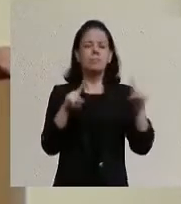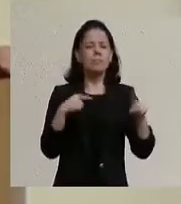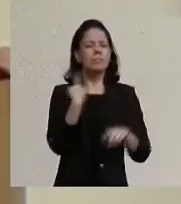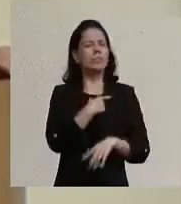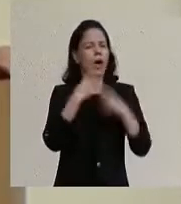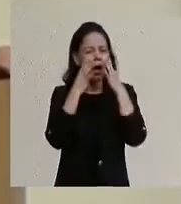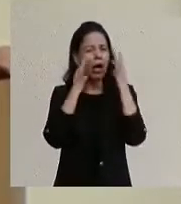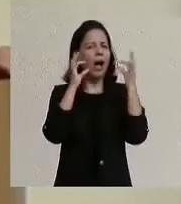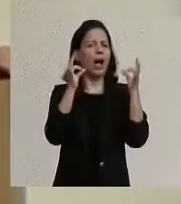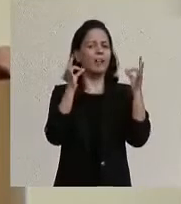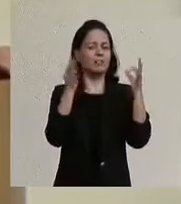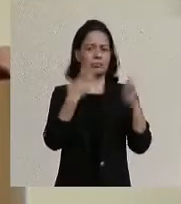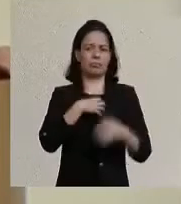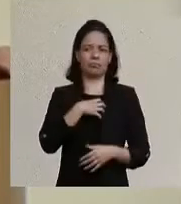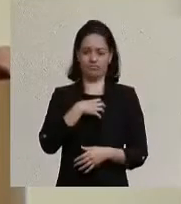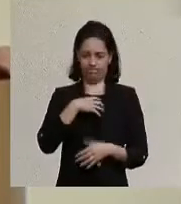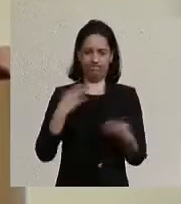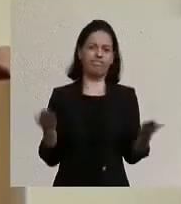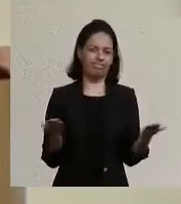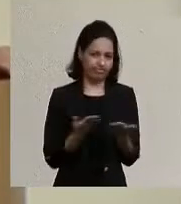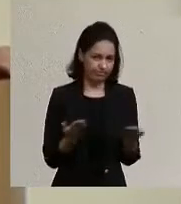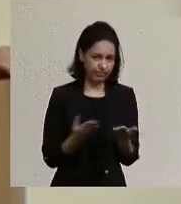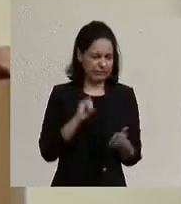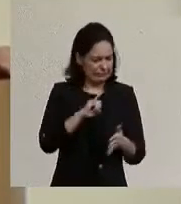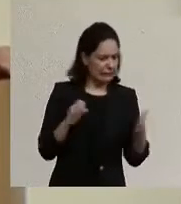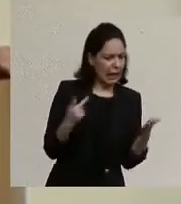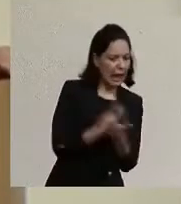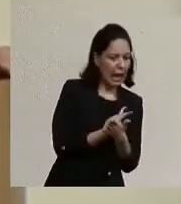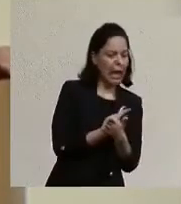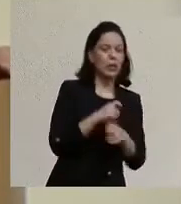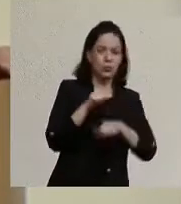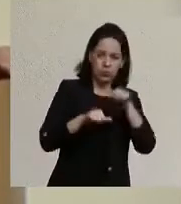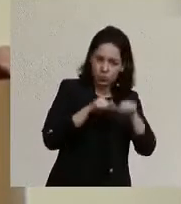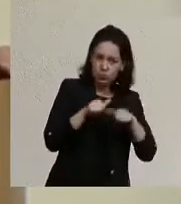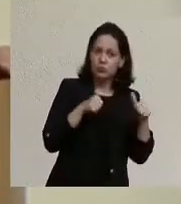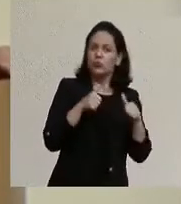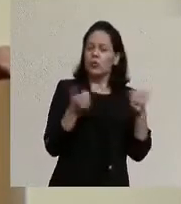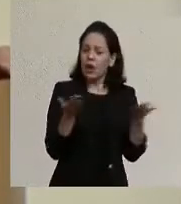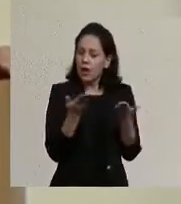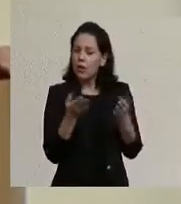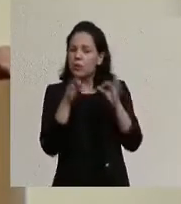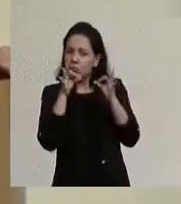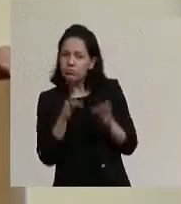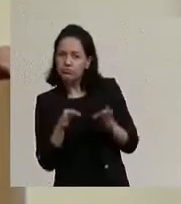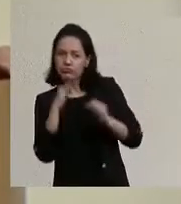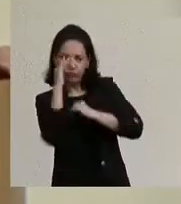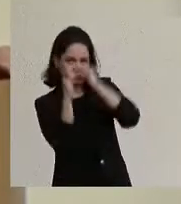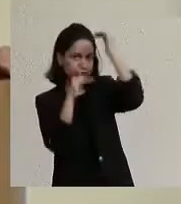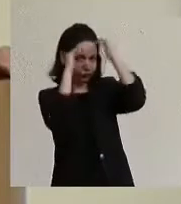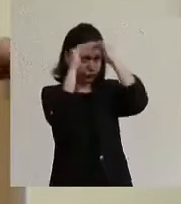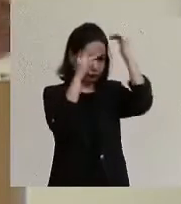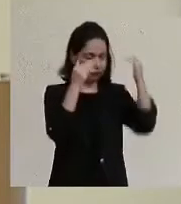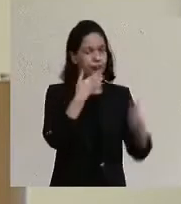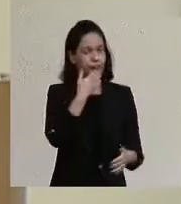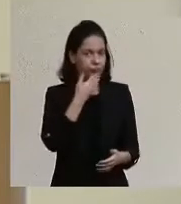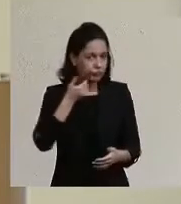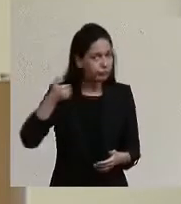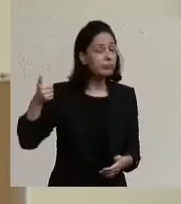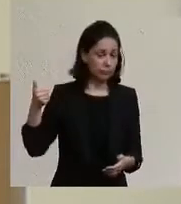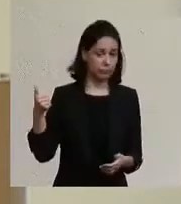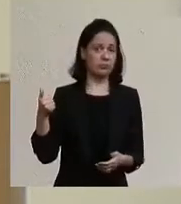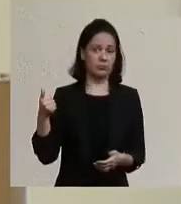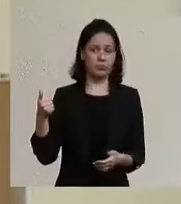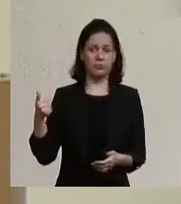despertar e acordar né e procurar corrigir ver onde nós falhamos onde erramos e procurar corrigir e